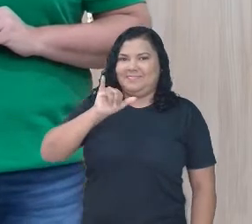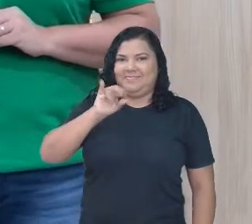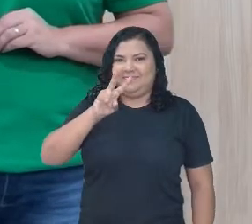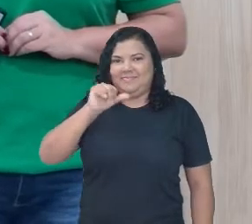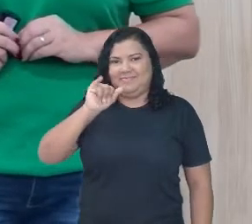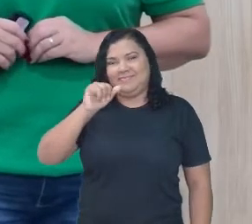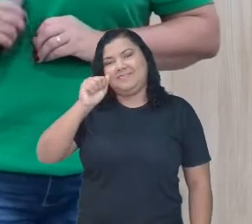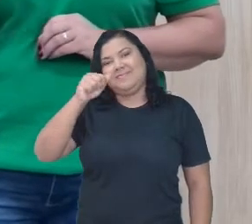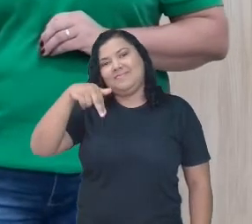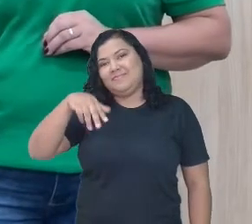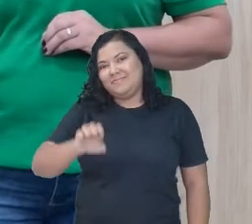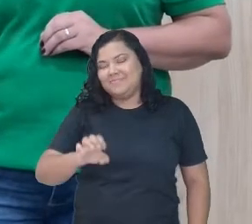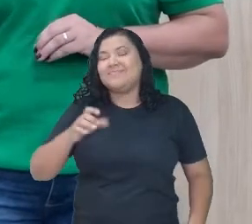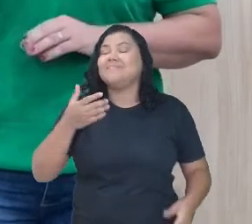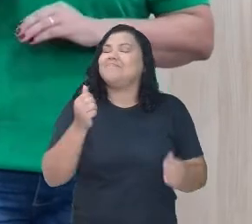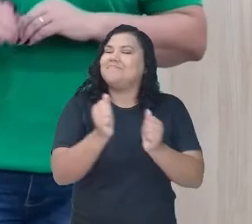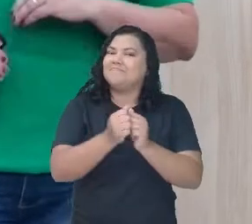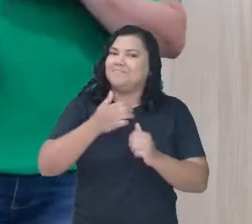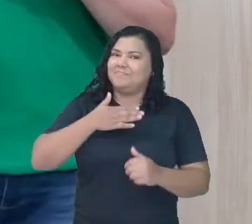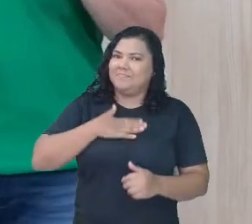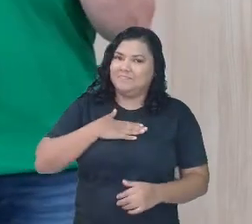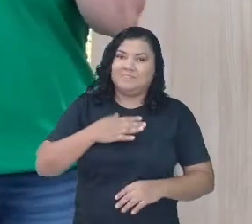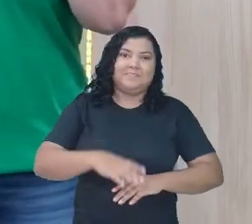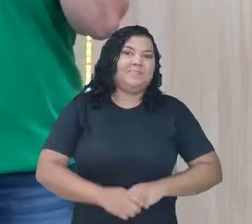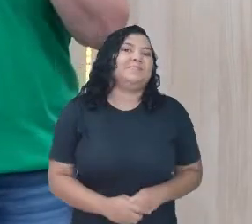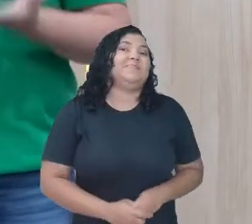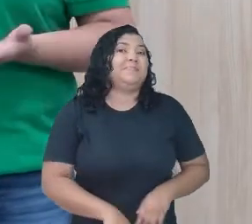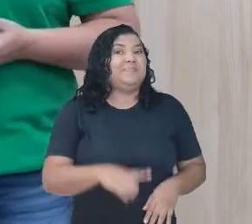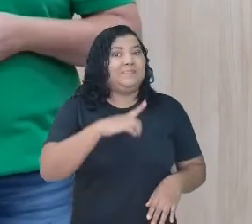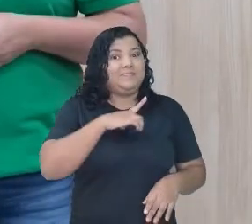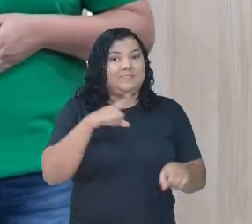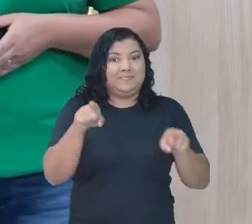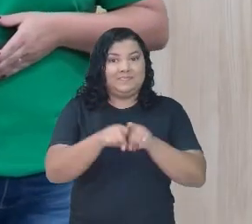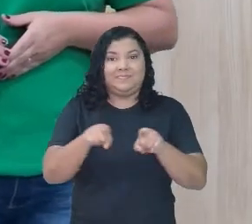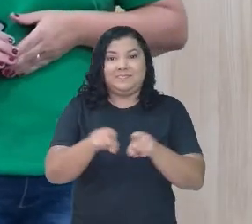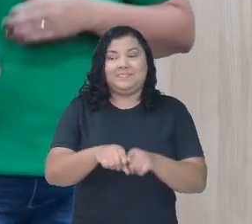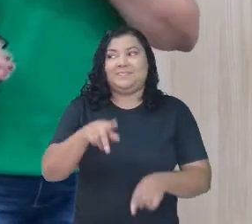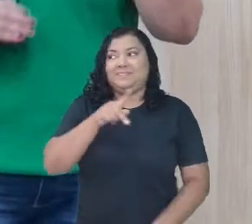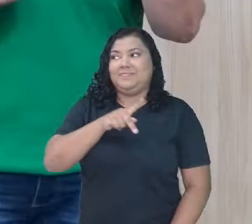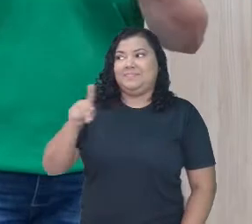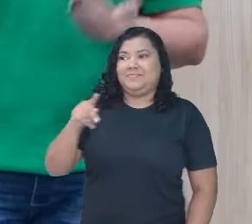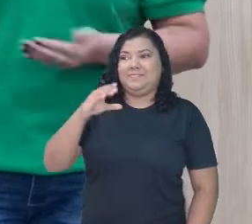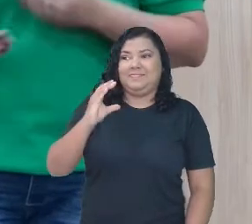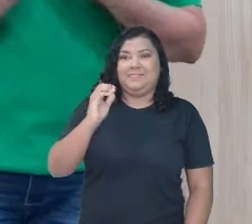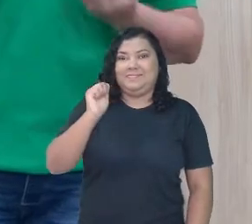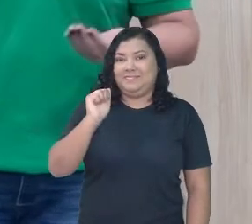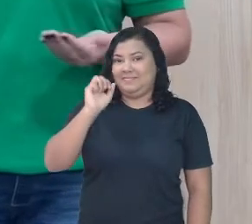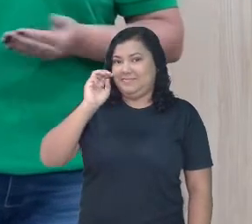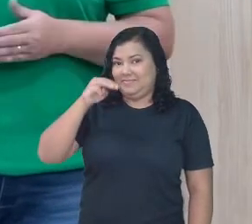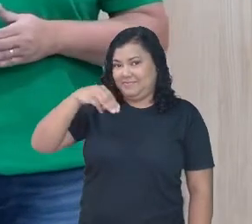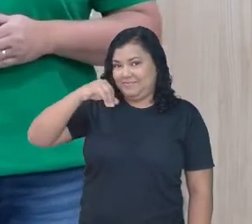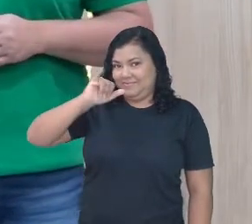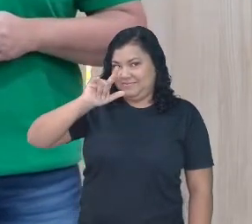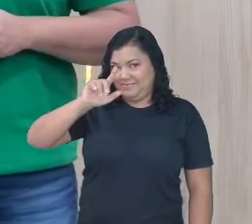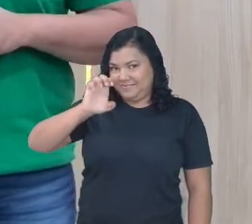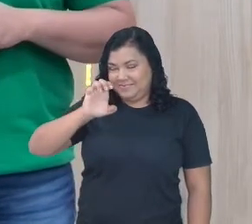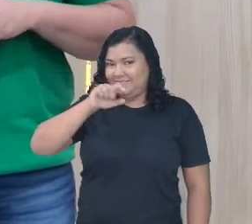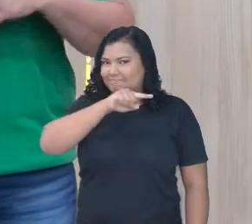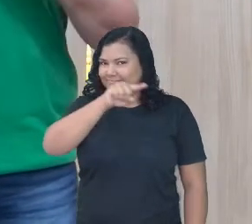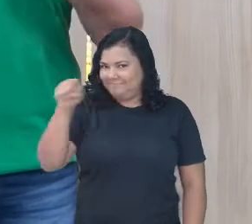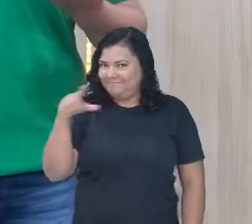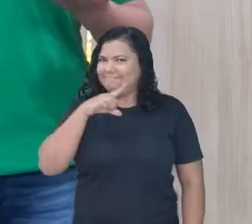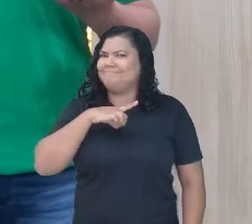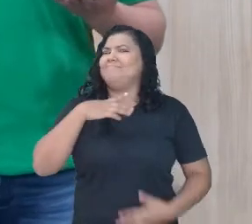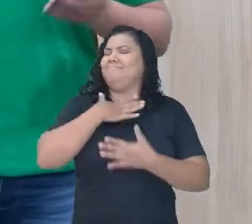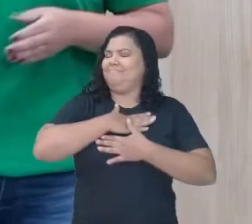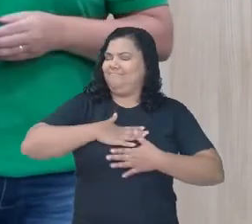No chat, daqui a pouco eu tenho Viviane, tenho a professora Camille também, que vocês estarão